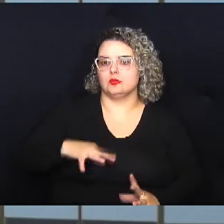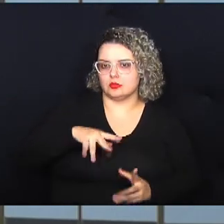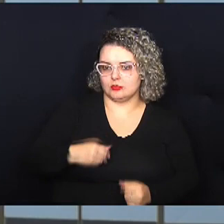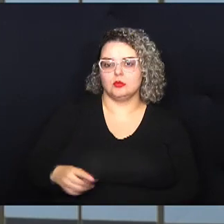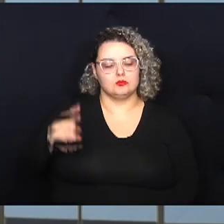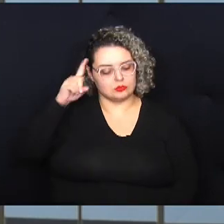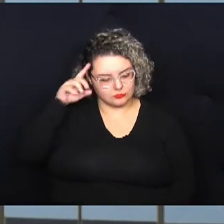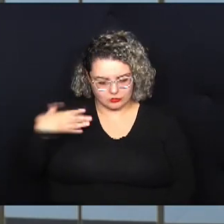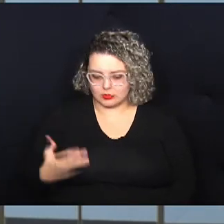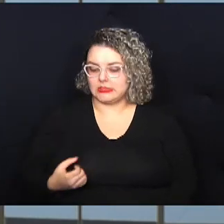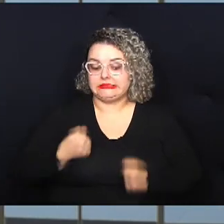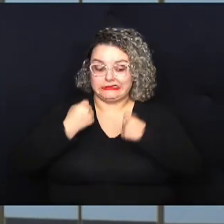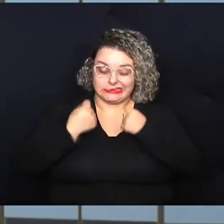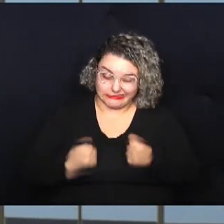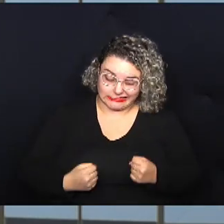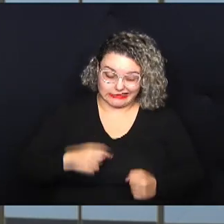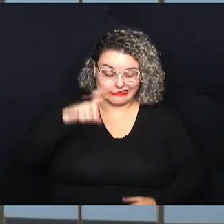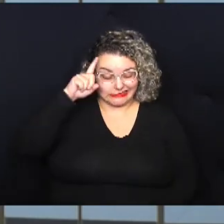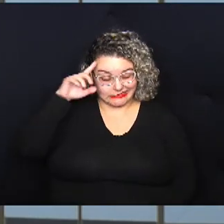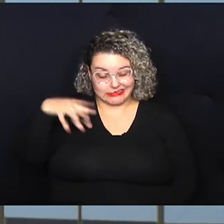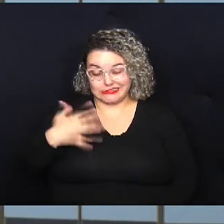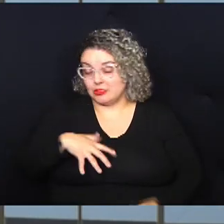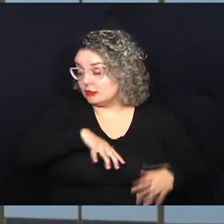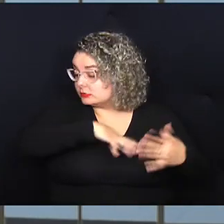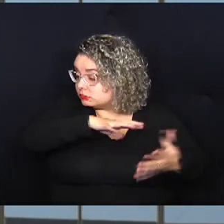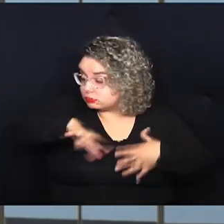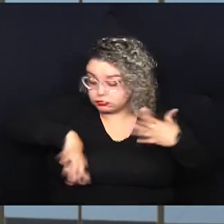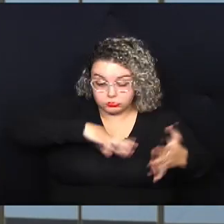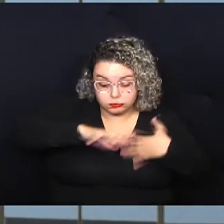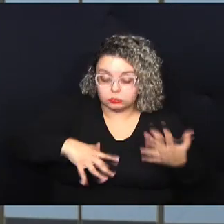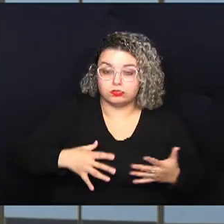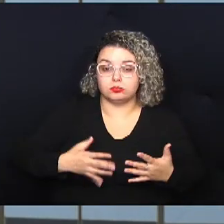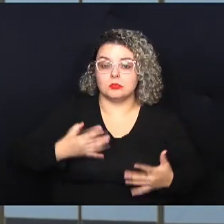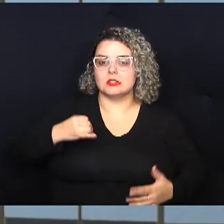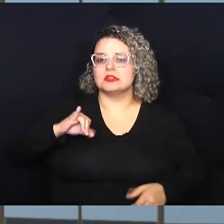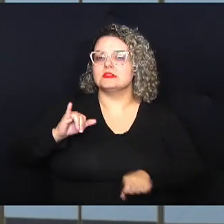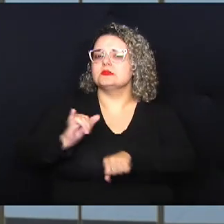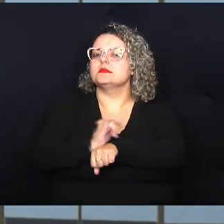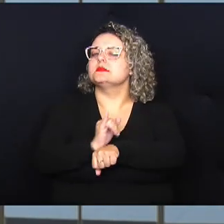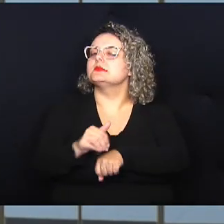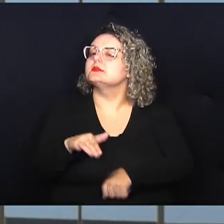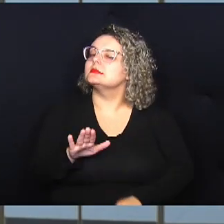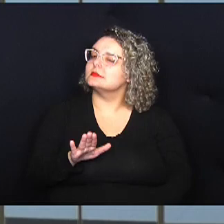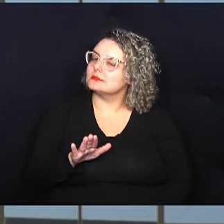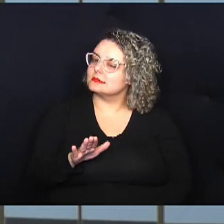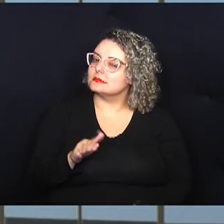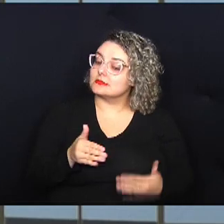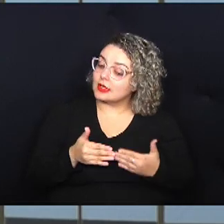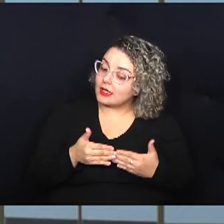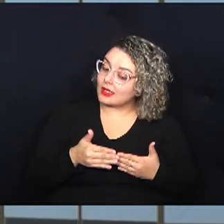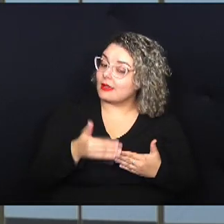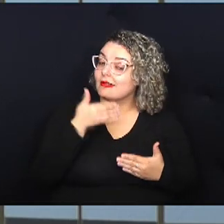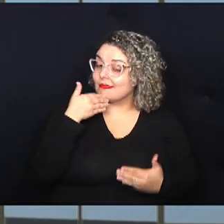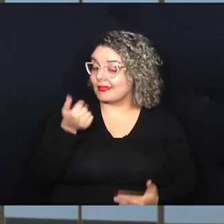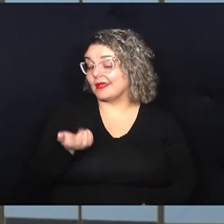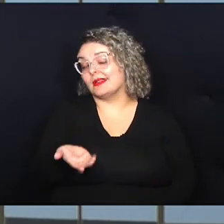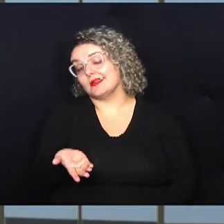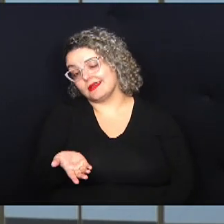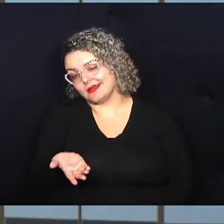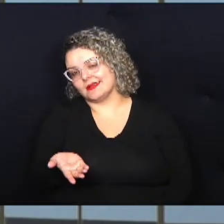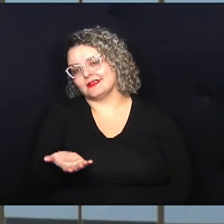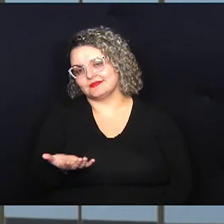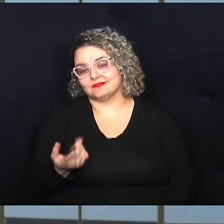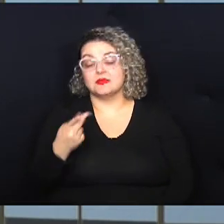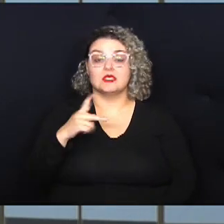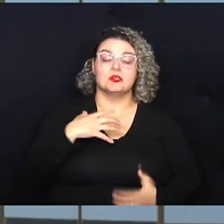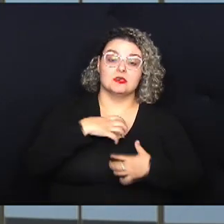maçante, ele é corrido, mas se você tiver algumas ferramentas a mais, você já está à frente. Exato. Né? Se o seu emocional,